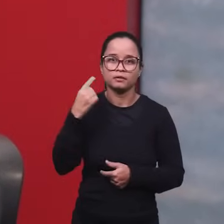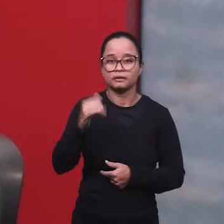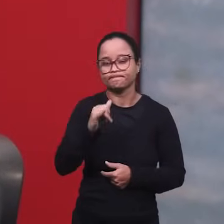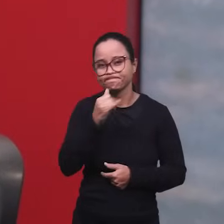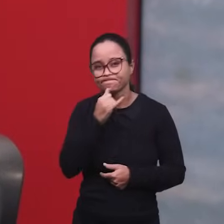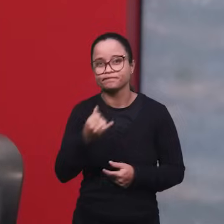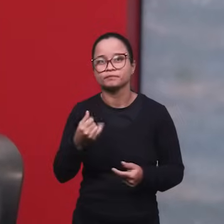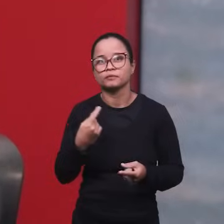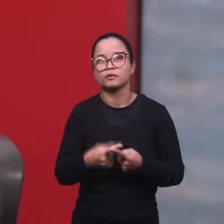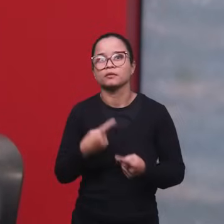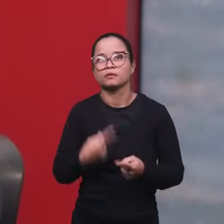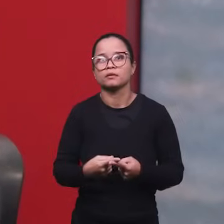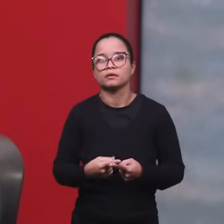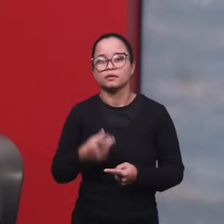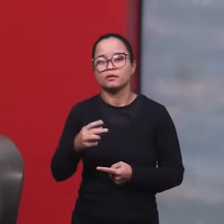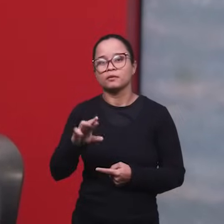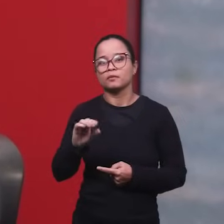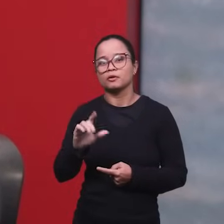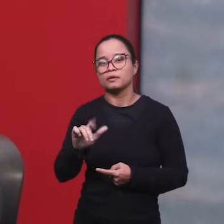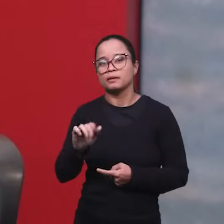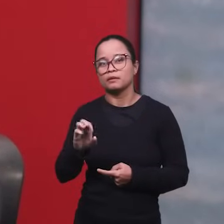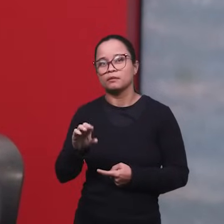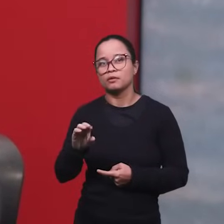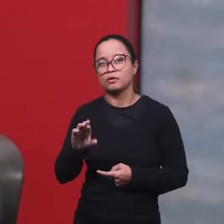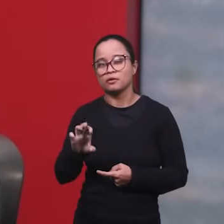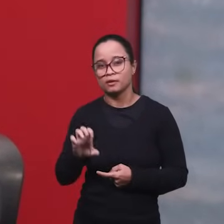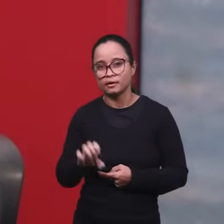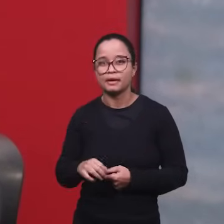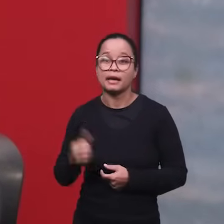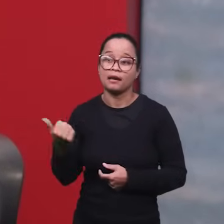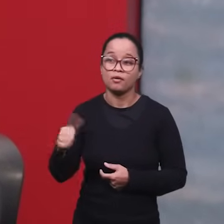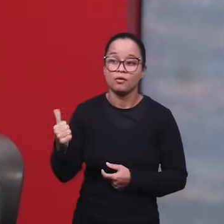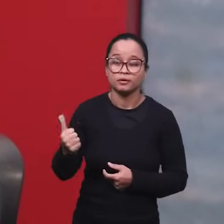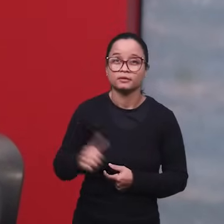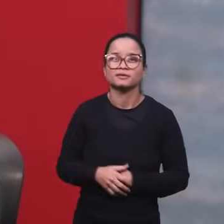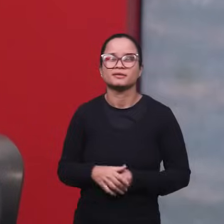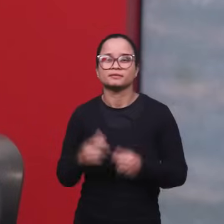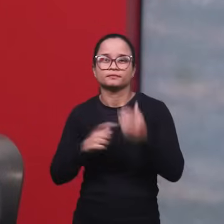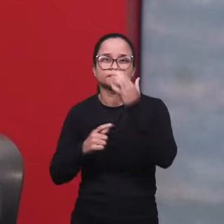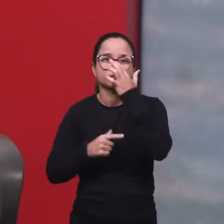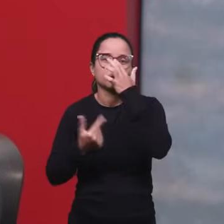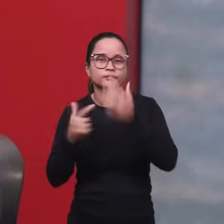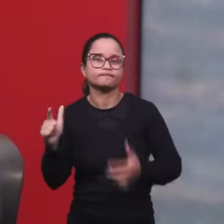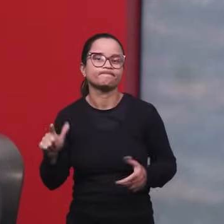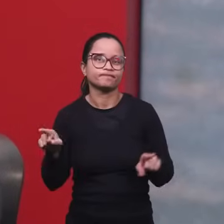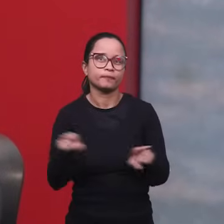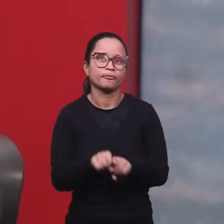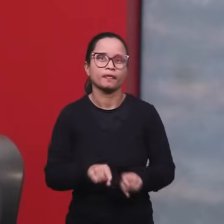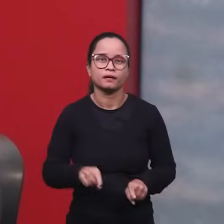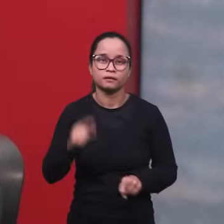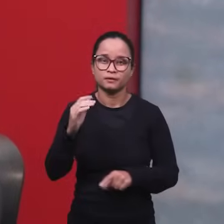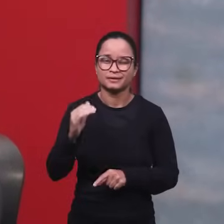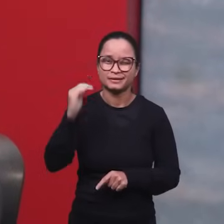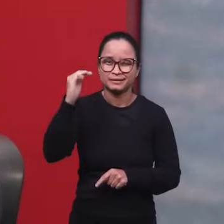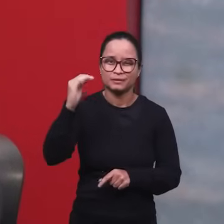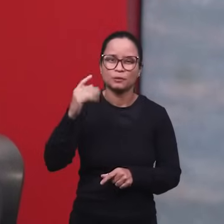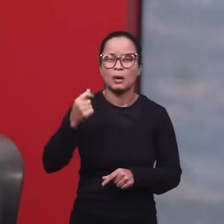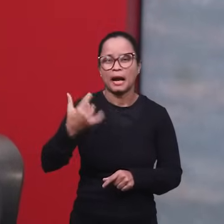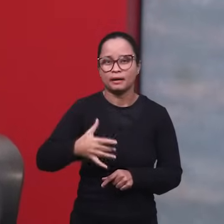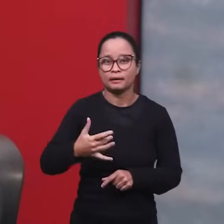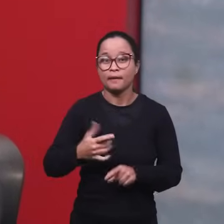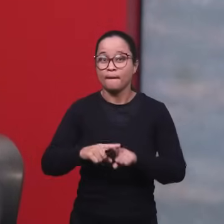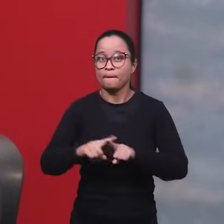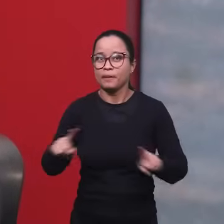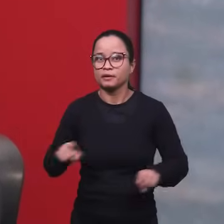é uma tristeza. Que Prolabore é 11% e a gente tem a parte patronal também. Então, assim, fica muito alto.